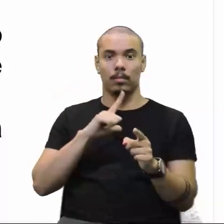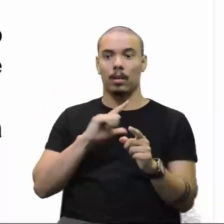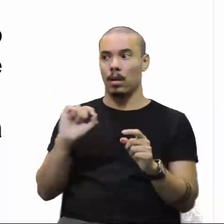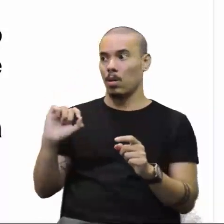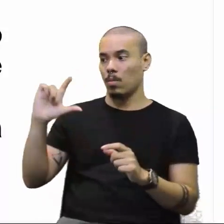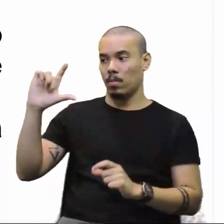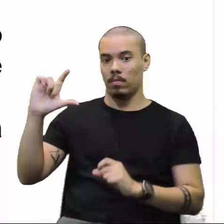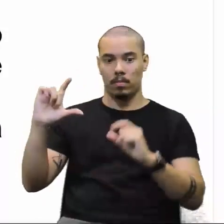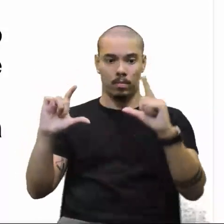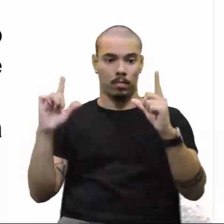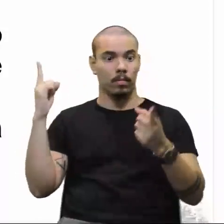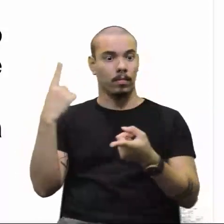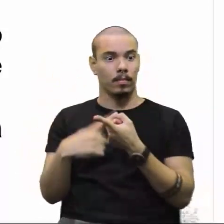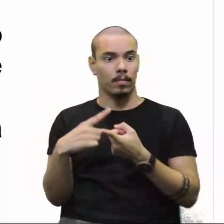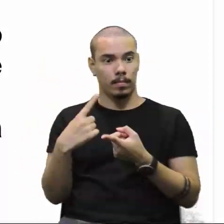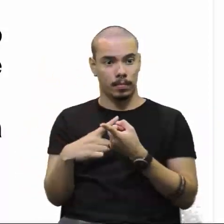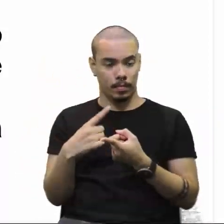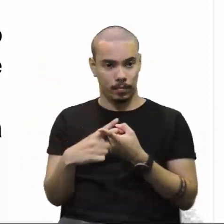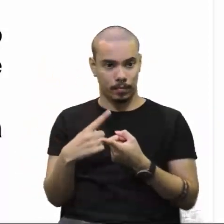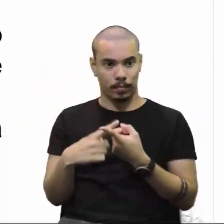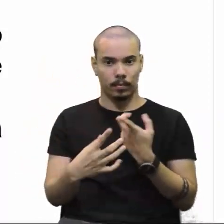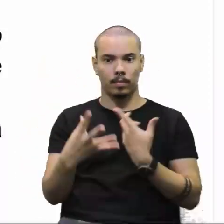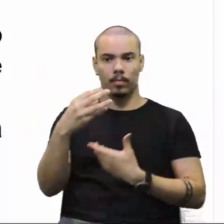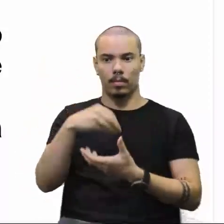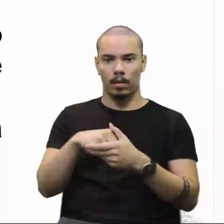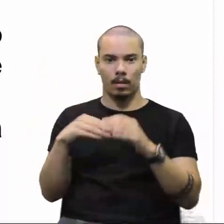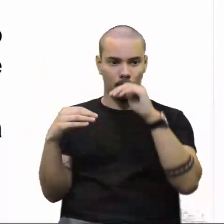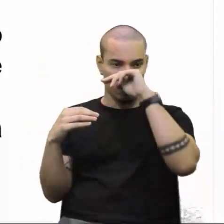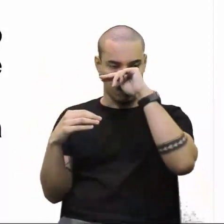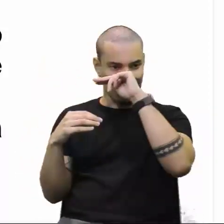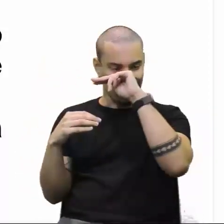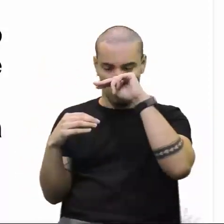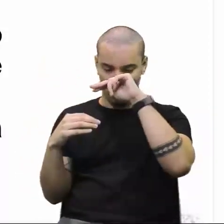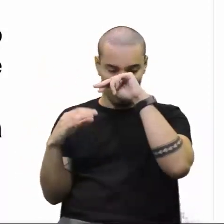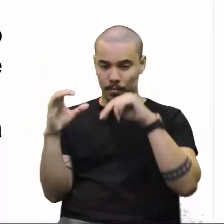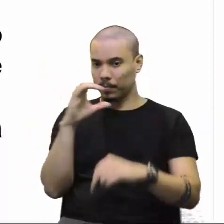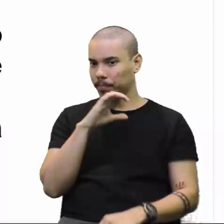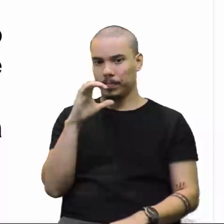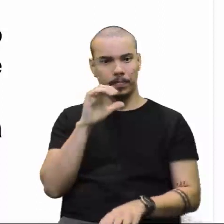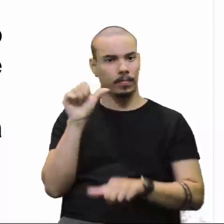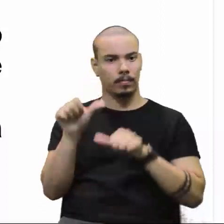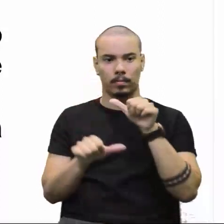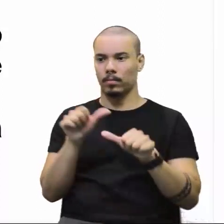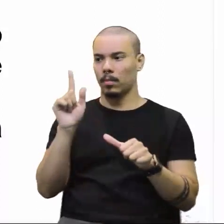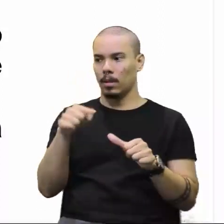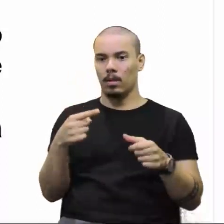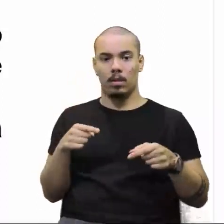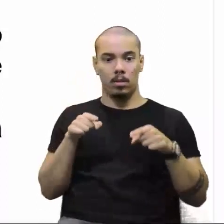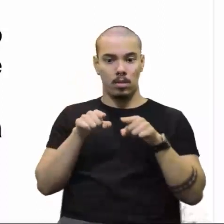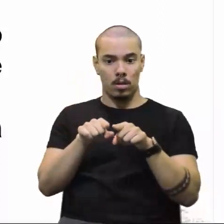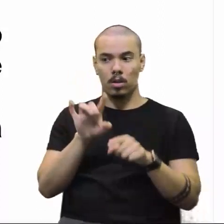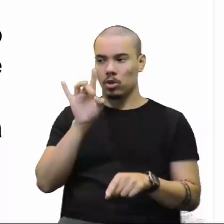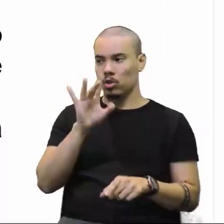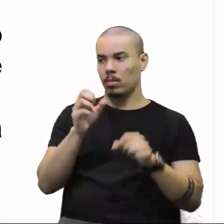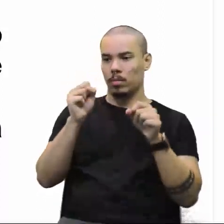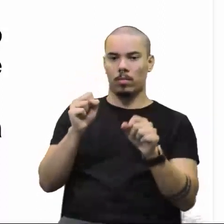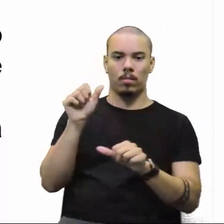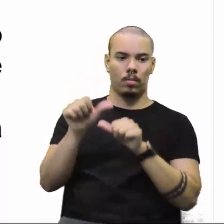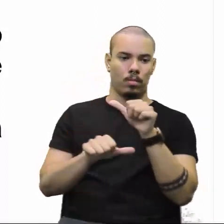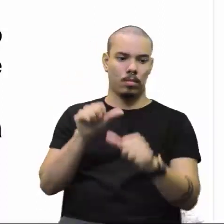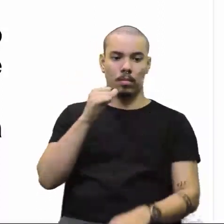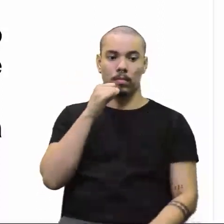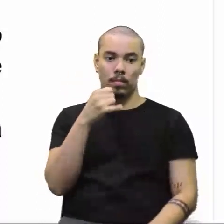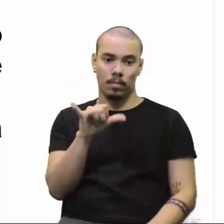de massa. Por quê? Porque a velocidade da luz é constante. Eu não vou mudar a velocidade da luz. Então, só quem pode mudar é energia